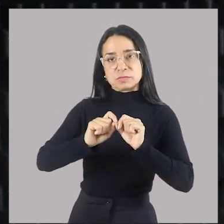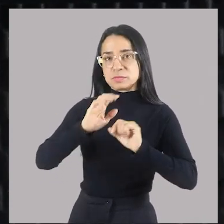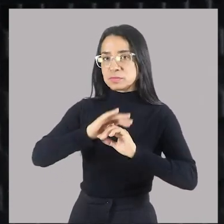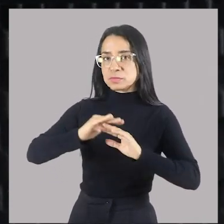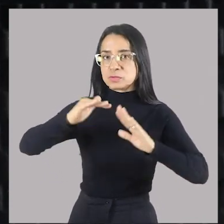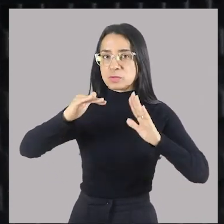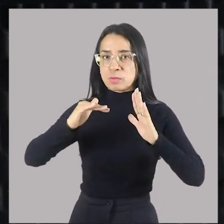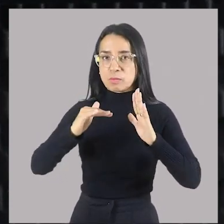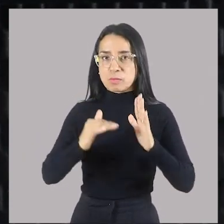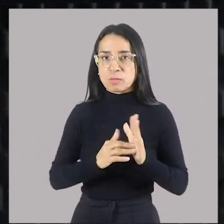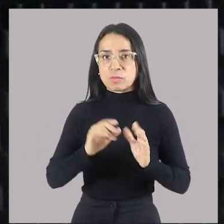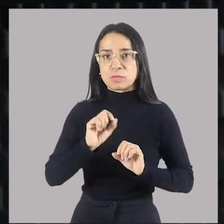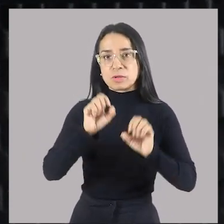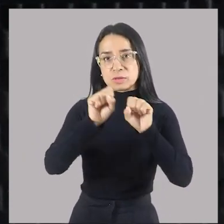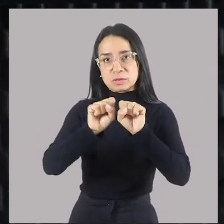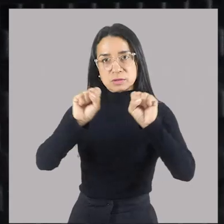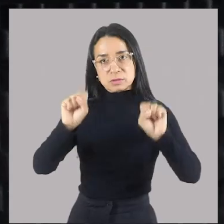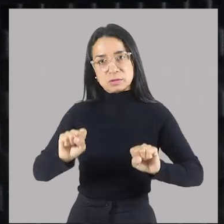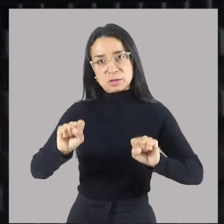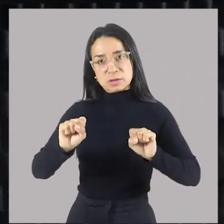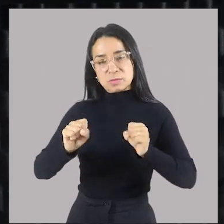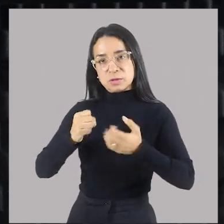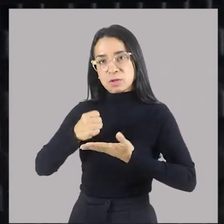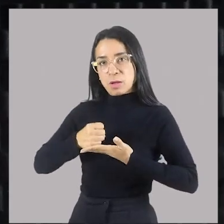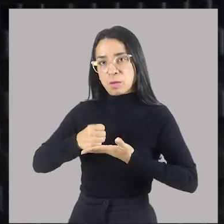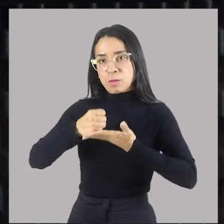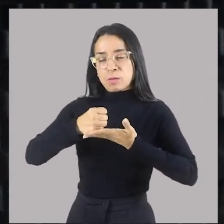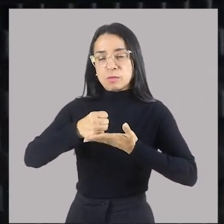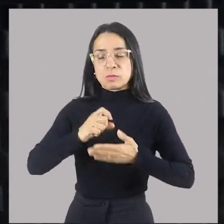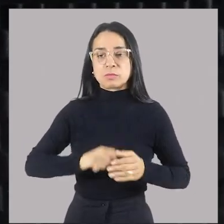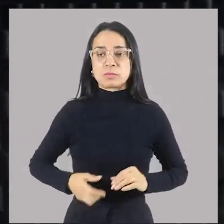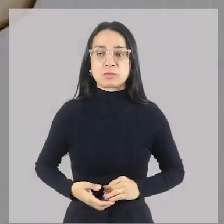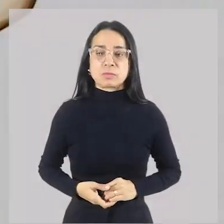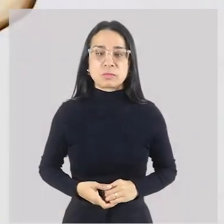todo esse sistema de sustentação.